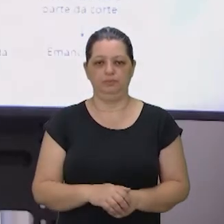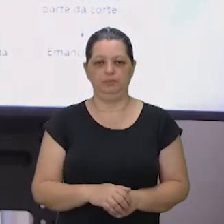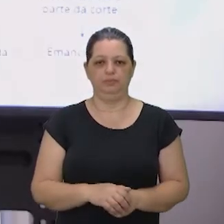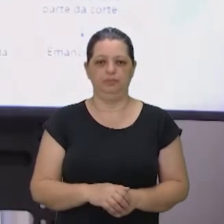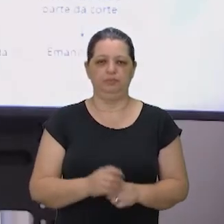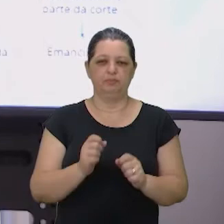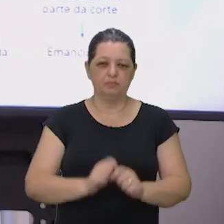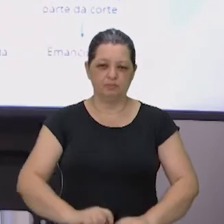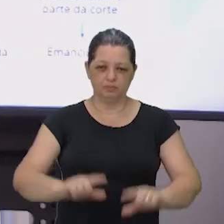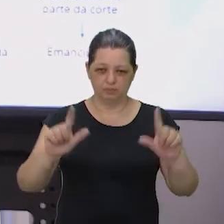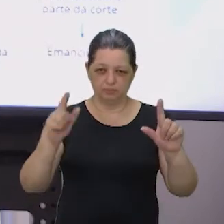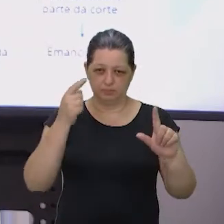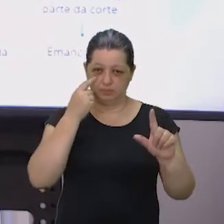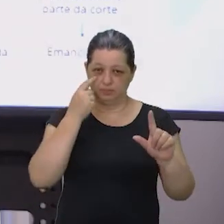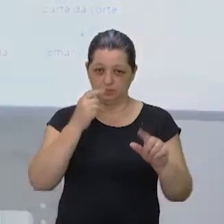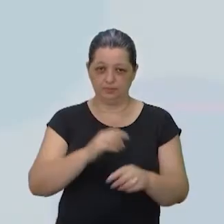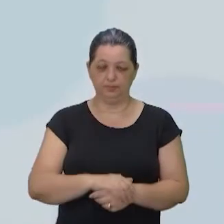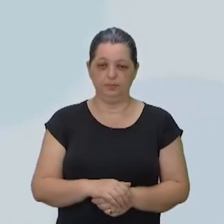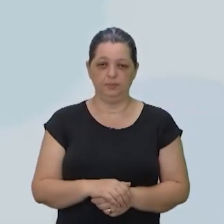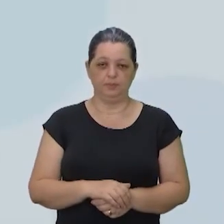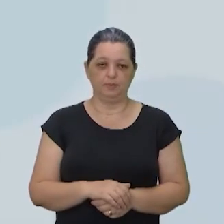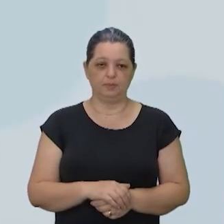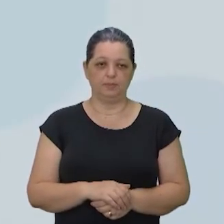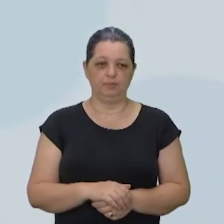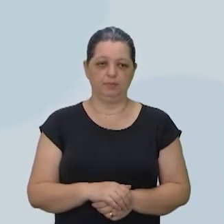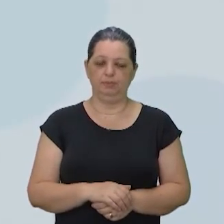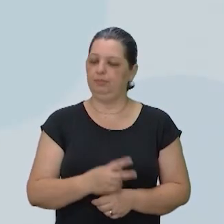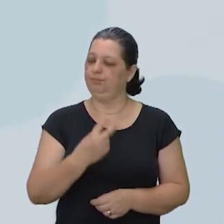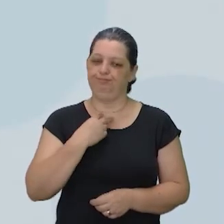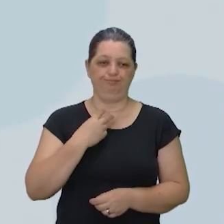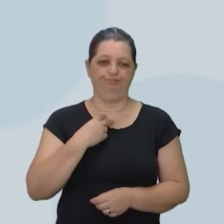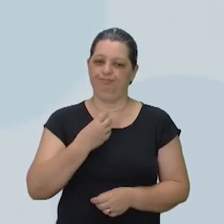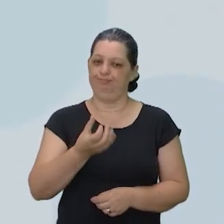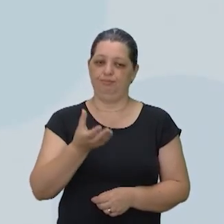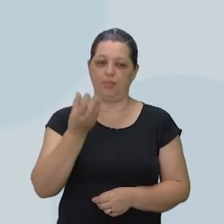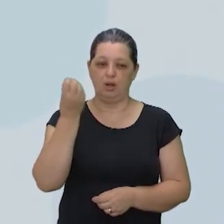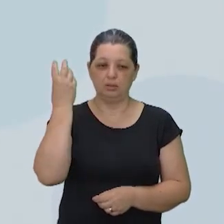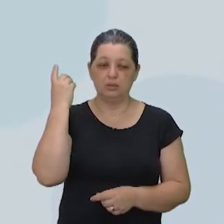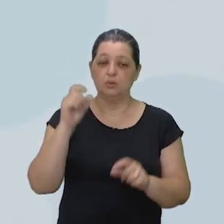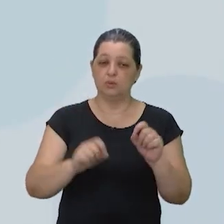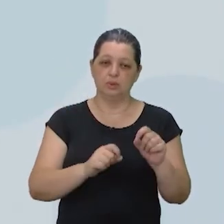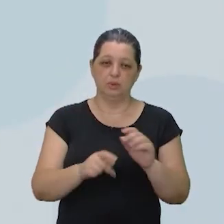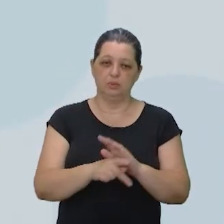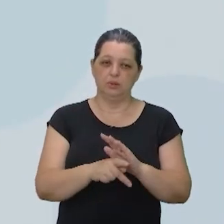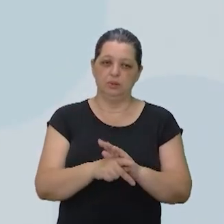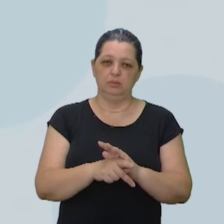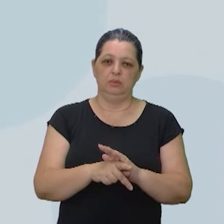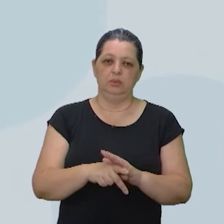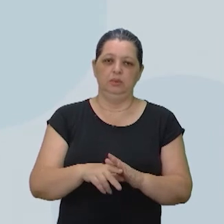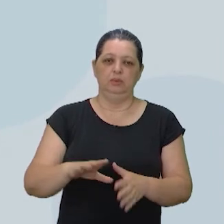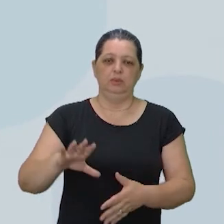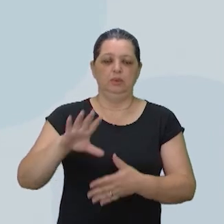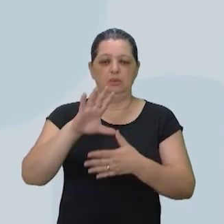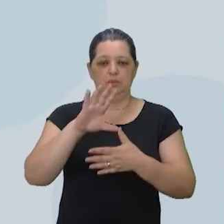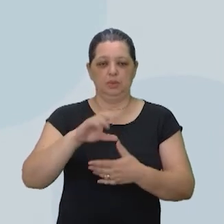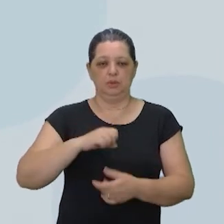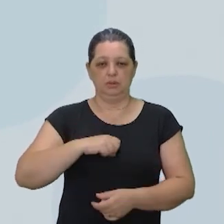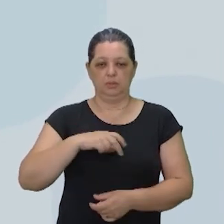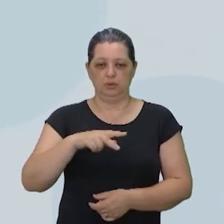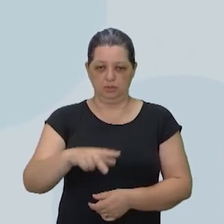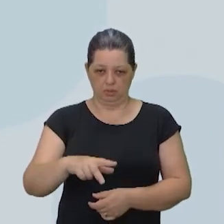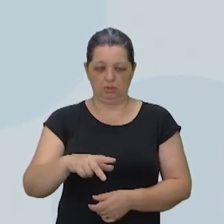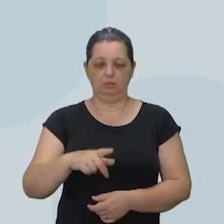para nós aqui. Olha lá. A gente não pode esquecer que na América Portuguesa nós tivemos o mesmo modelo de conquista